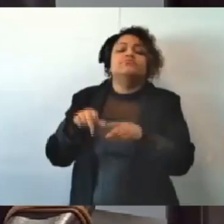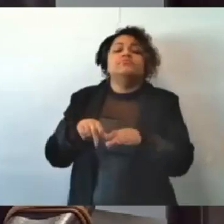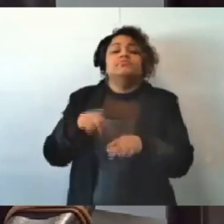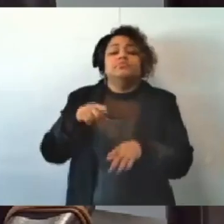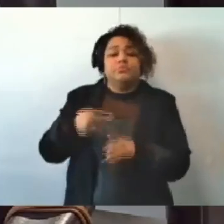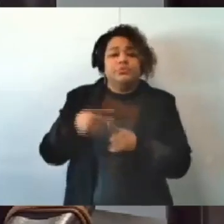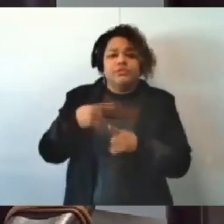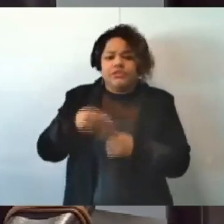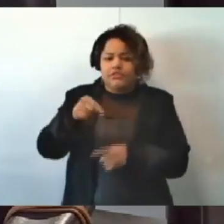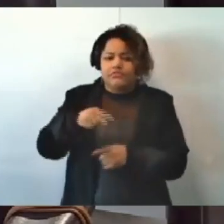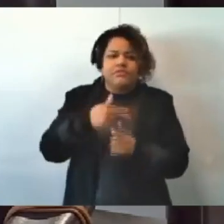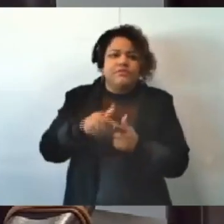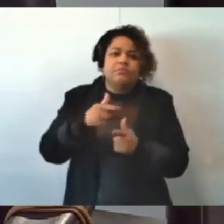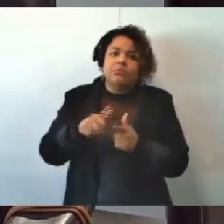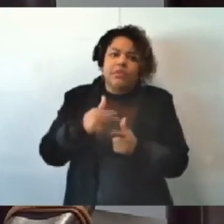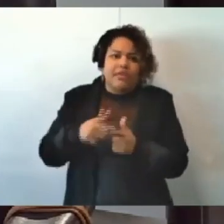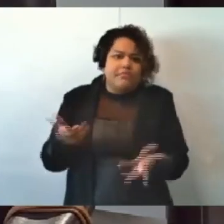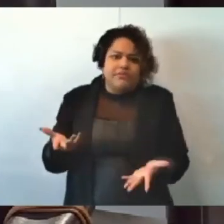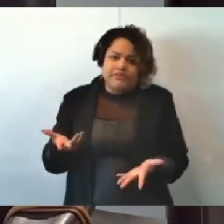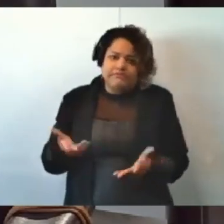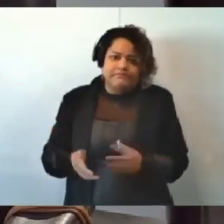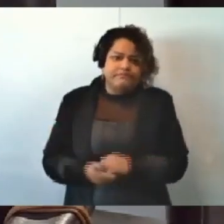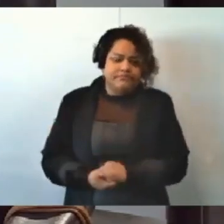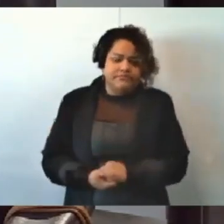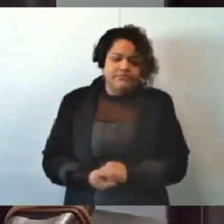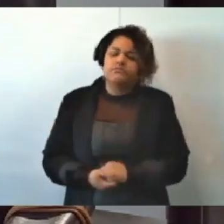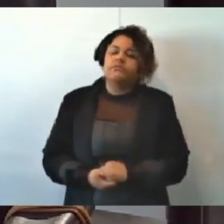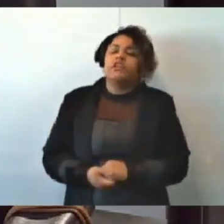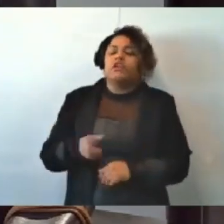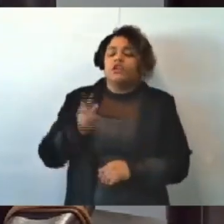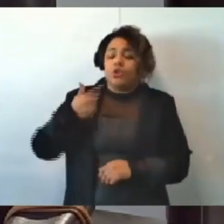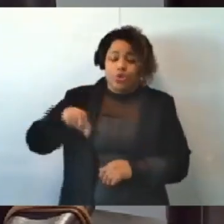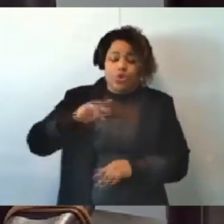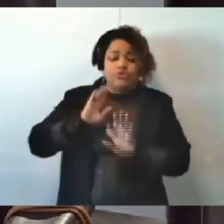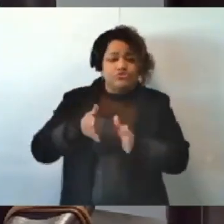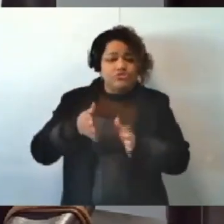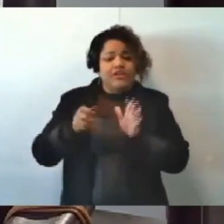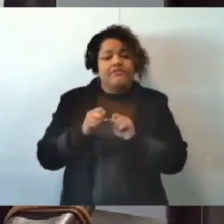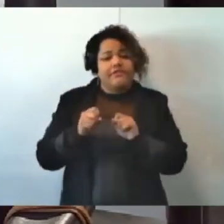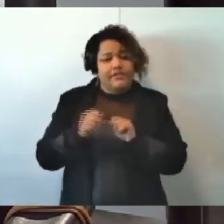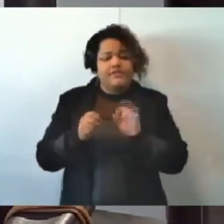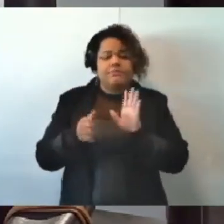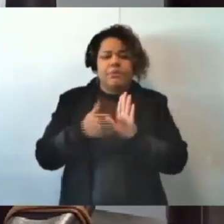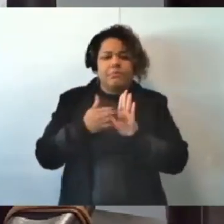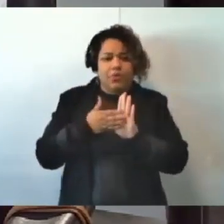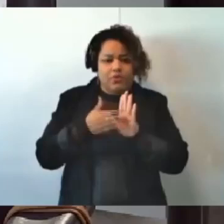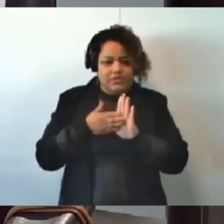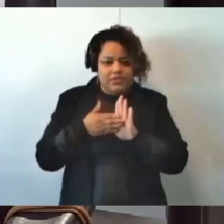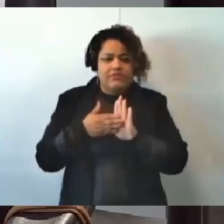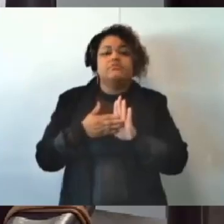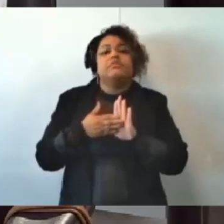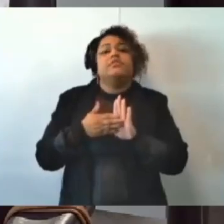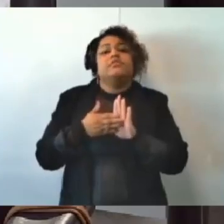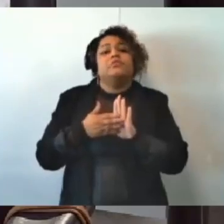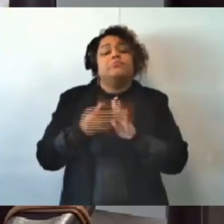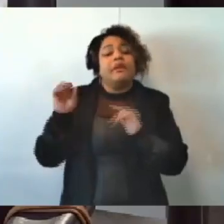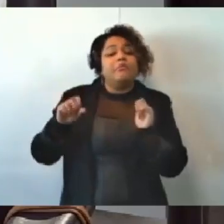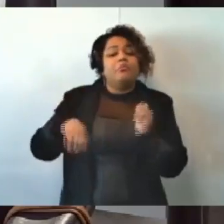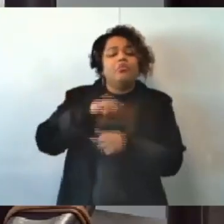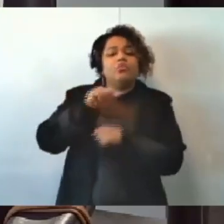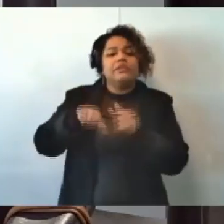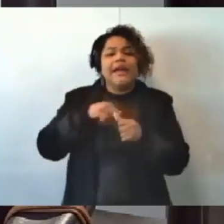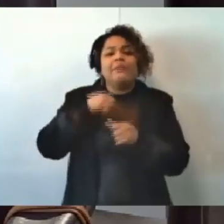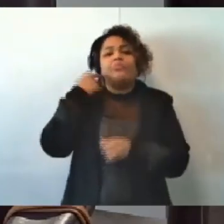Foi solicitado até, nós fizemos até a proposta, que esse projeto se tornasse até política de Estado, desde que não afetasse, né, não